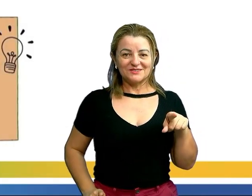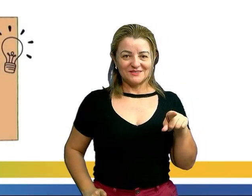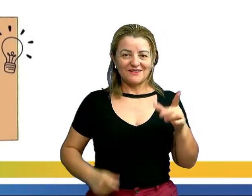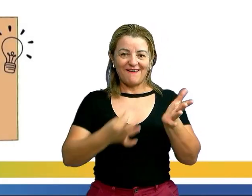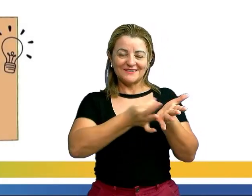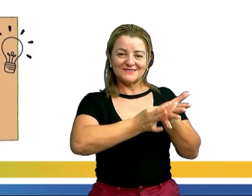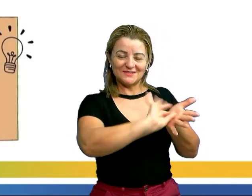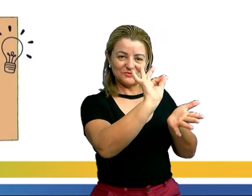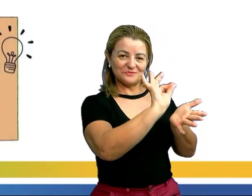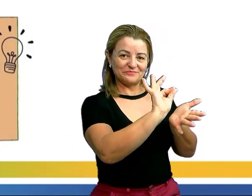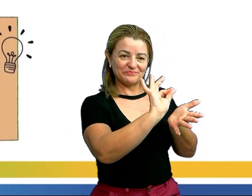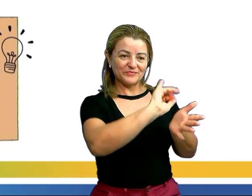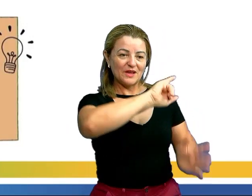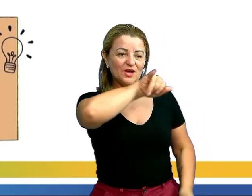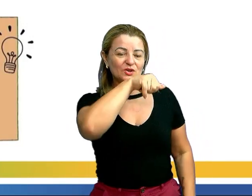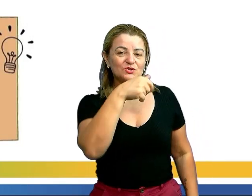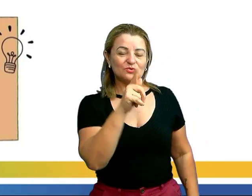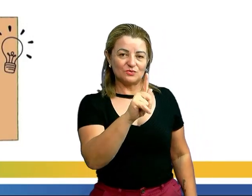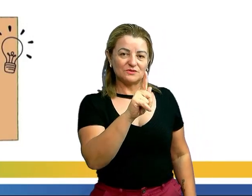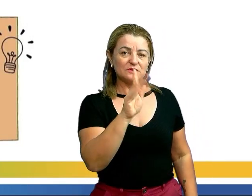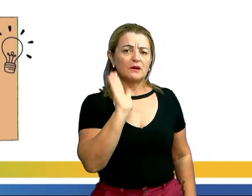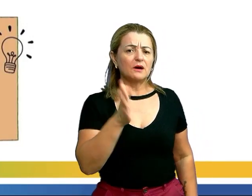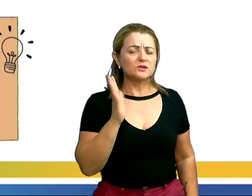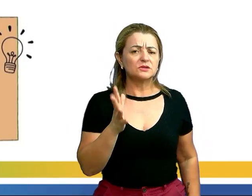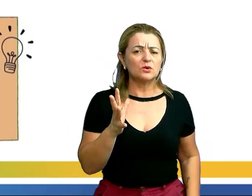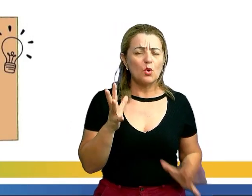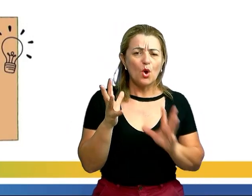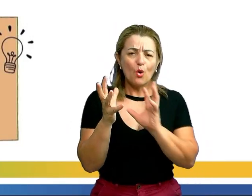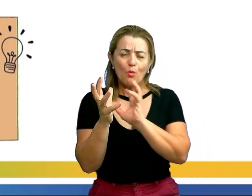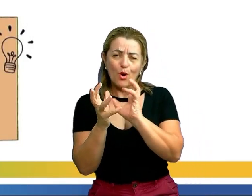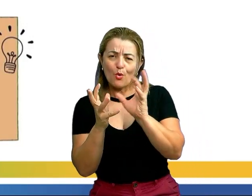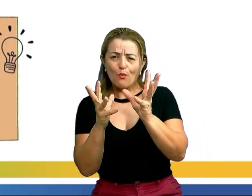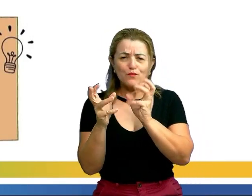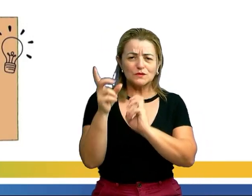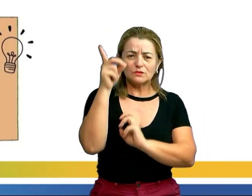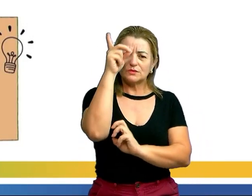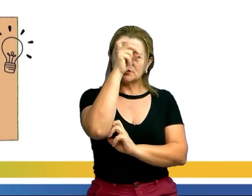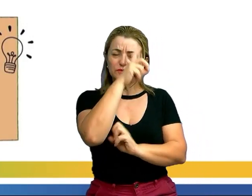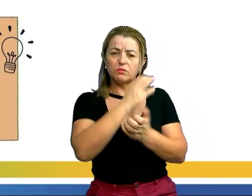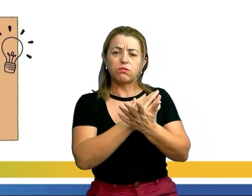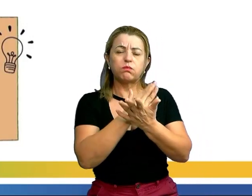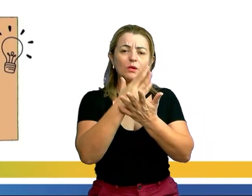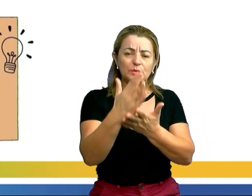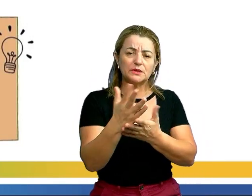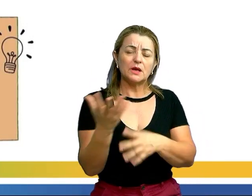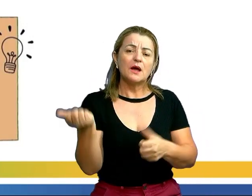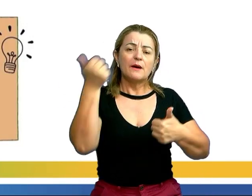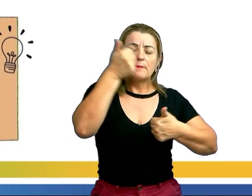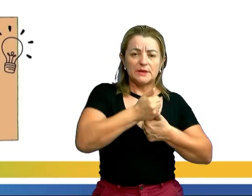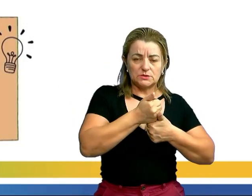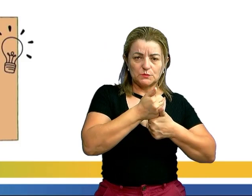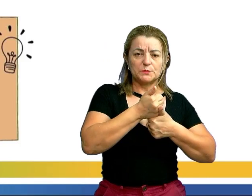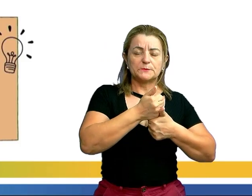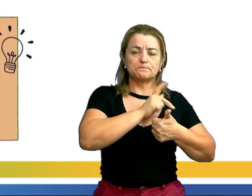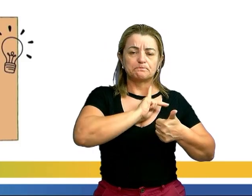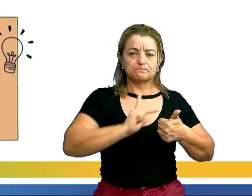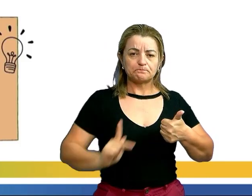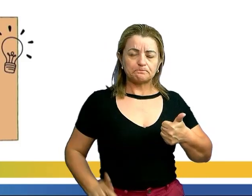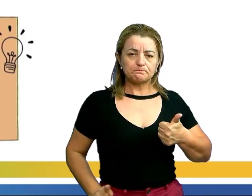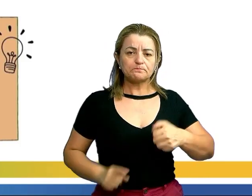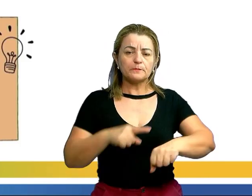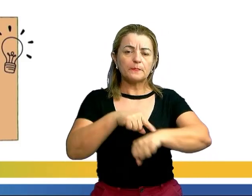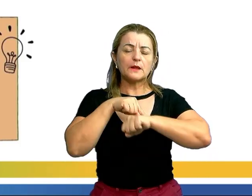também. O João Goulart já tem uma briga para o começo para ele assumir. Porque ele, nesse momento